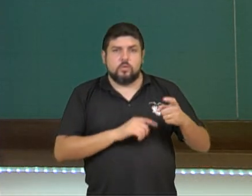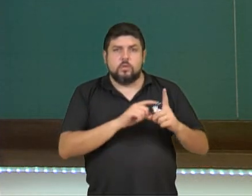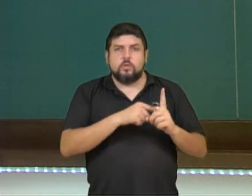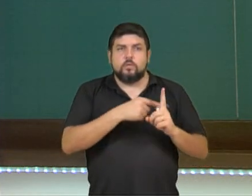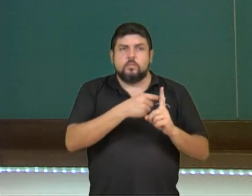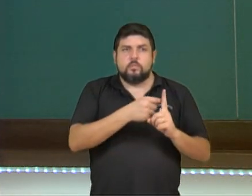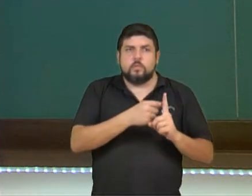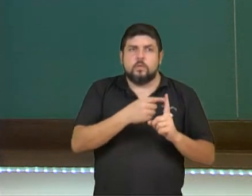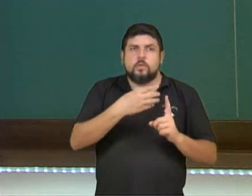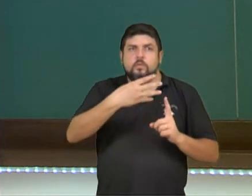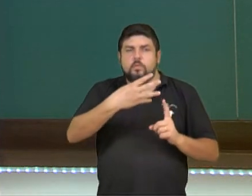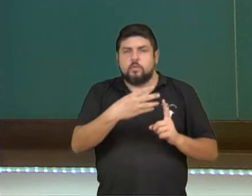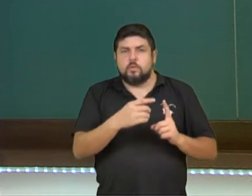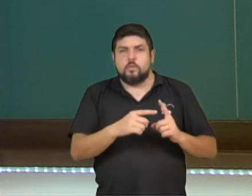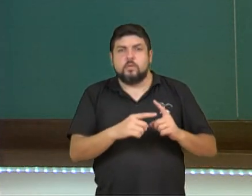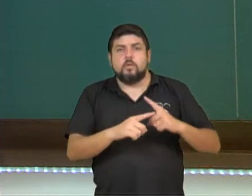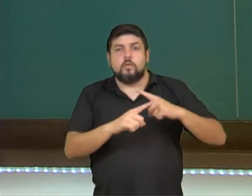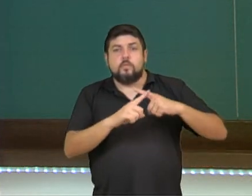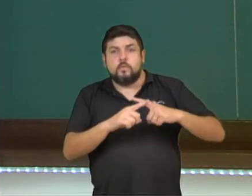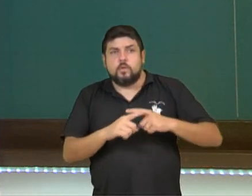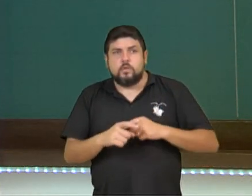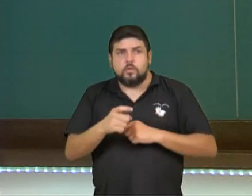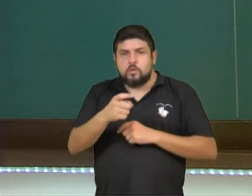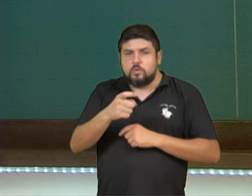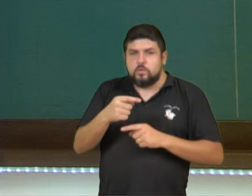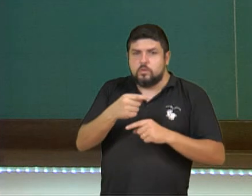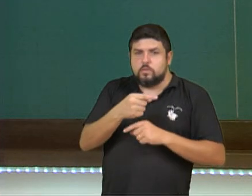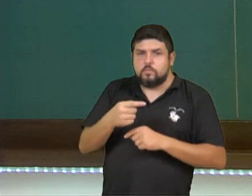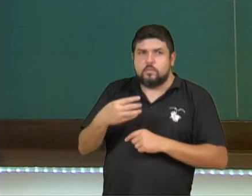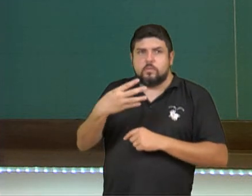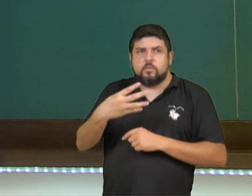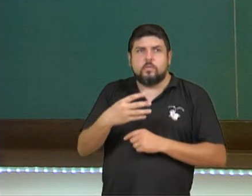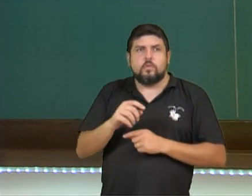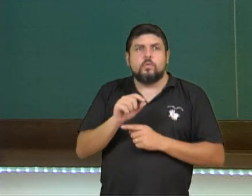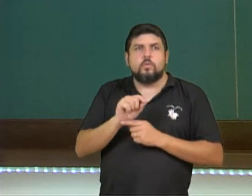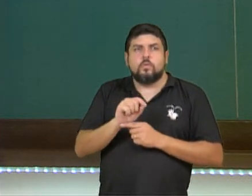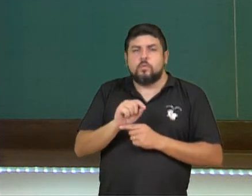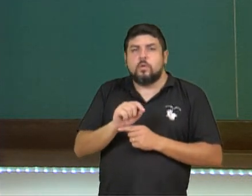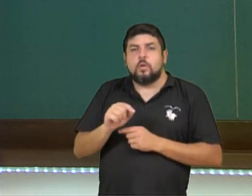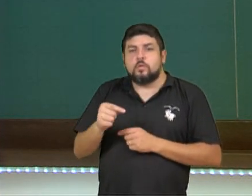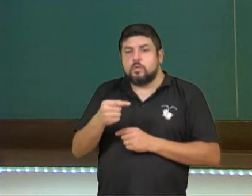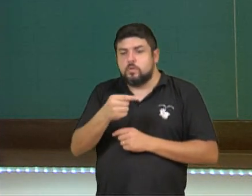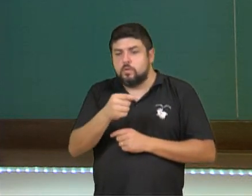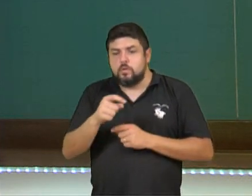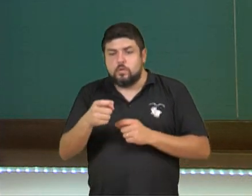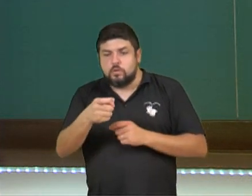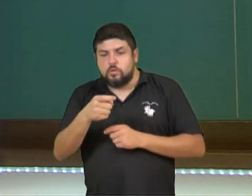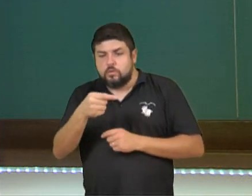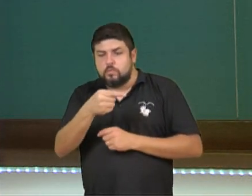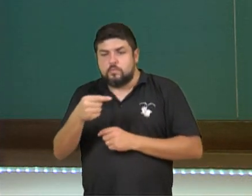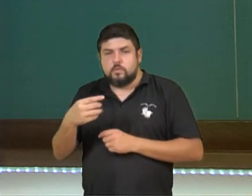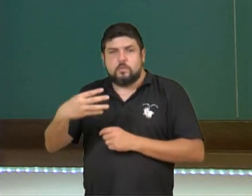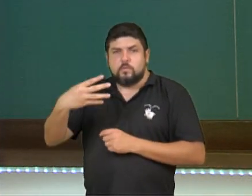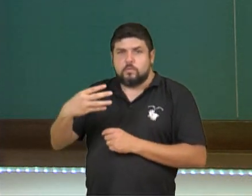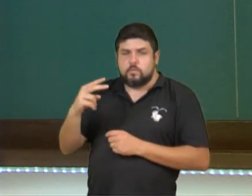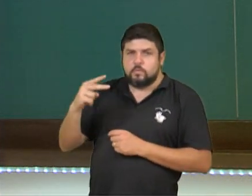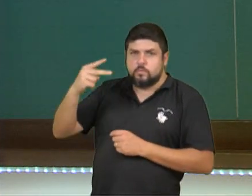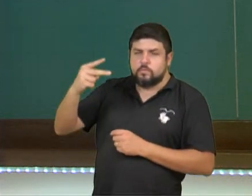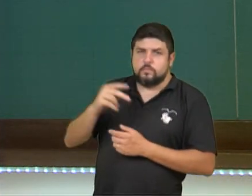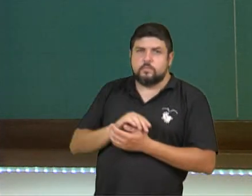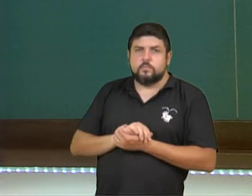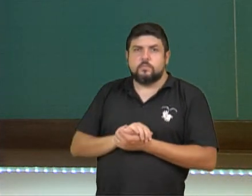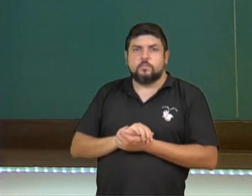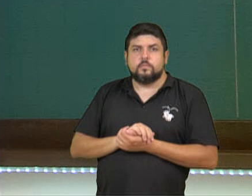escrever ele como menos 4 ao quadrado. Se eu tenho x menos 4 ao quadrado, eu